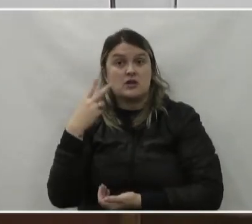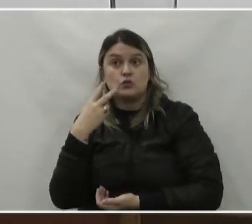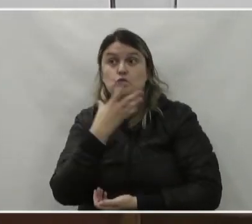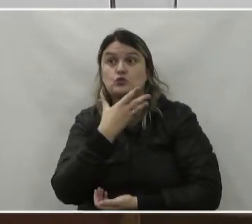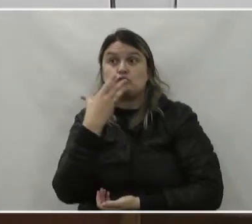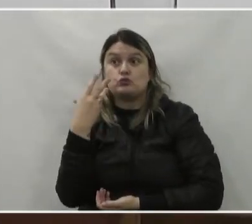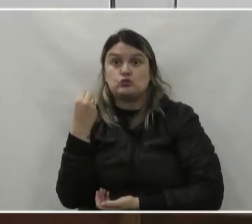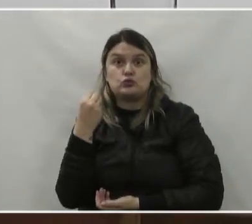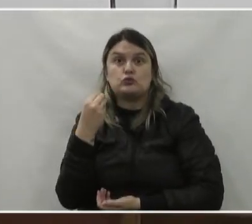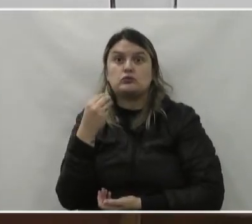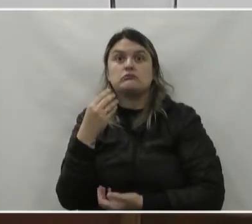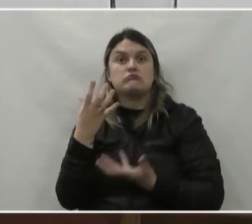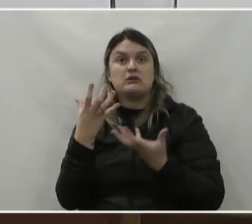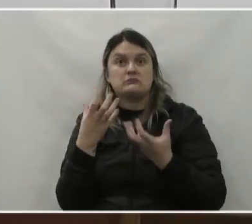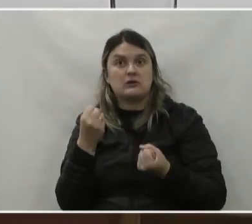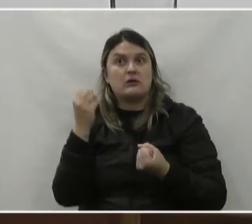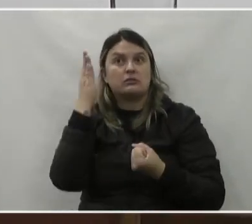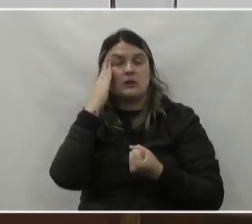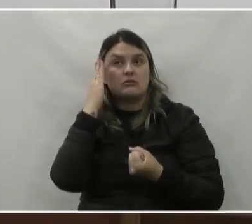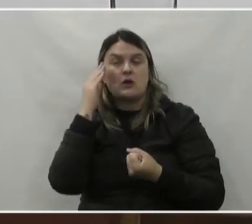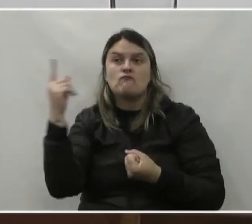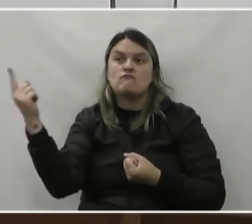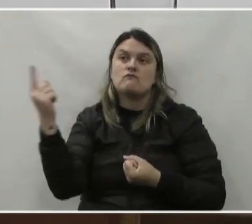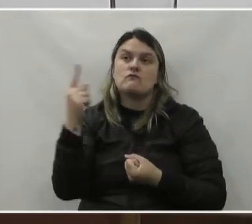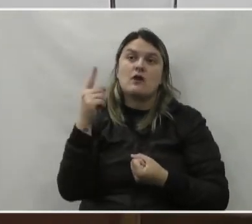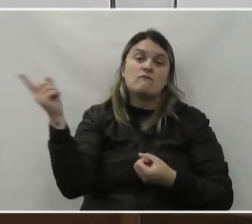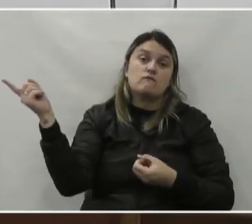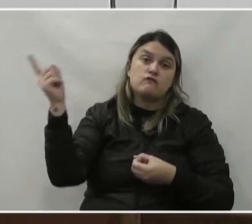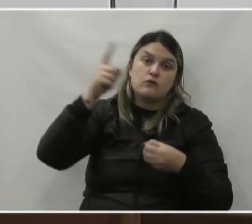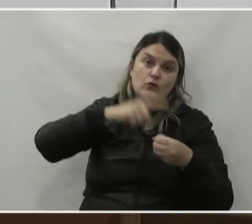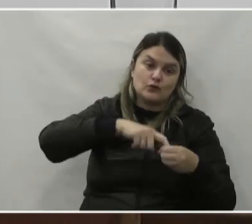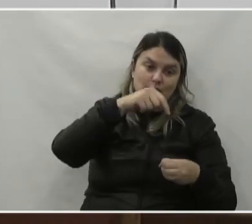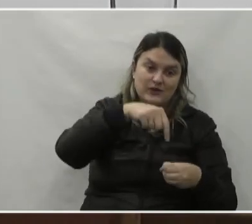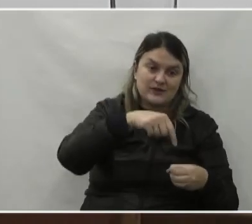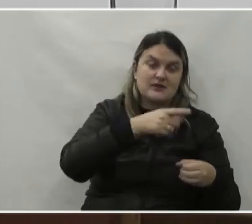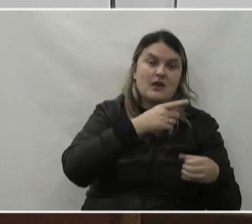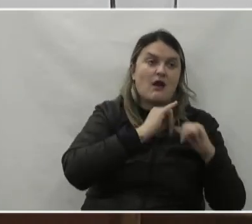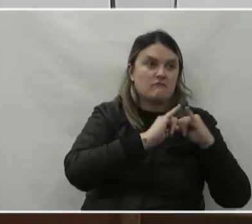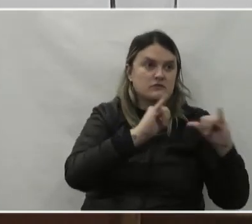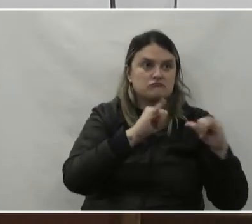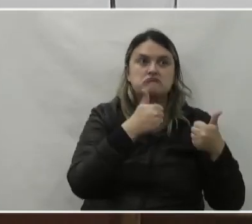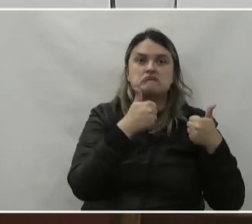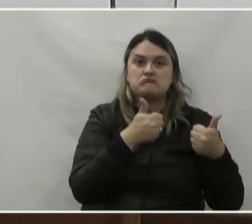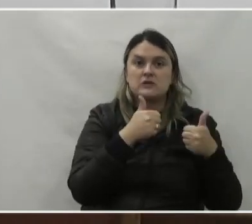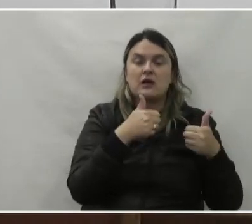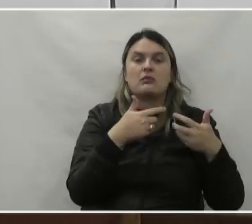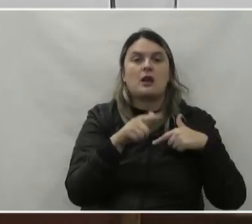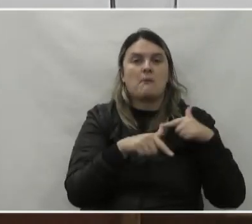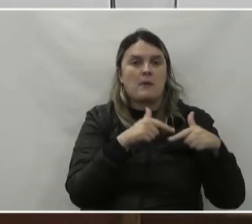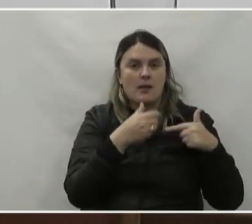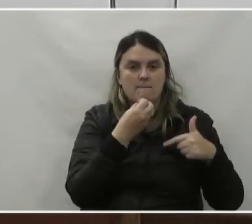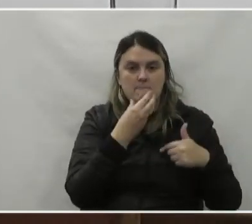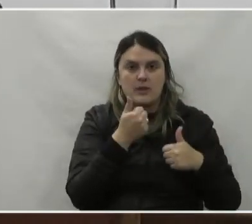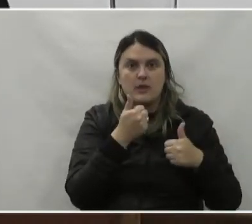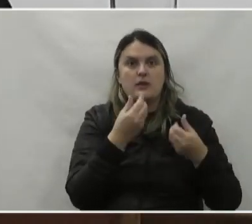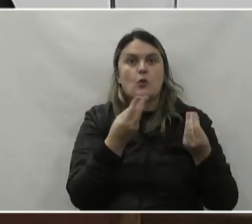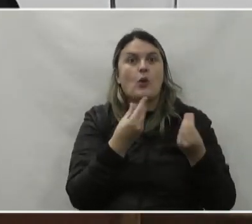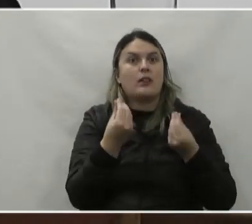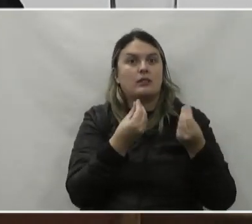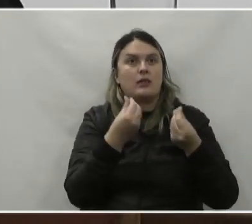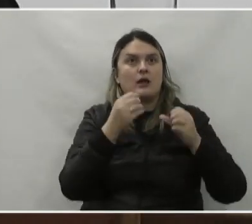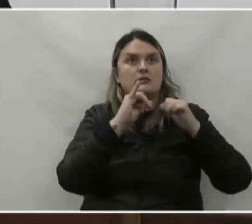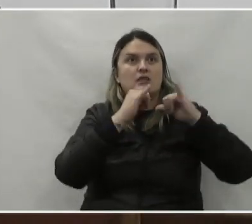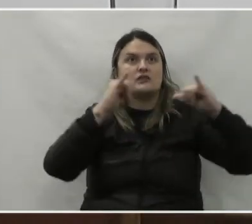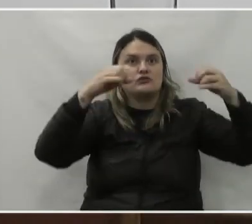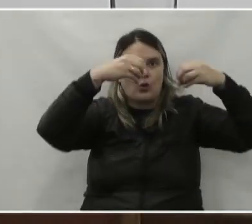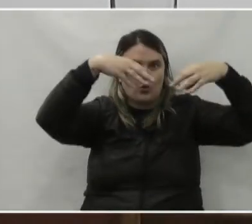acredito que não restou dúvidas, né? Trouxe boas notícias aqui para nós sobre os benefícios, sobre a qualidade da iluminação.